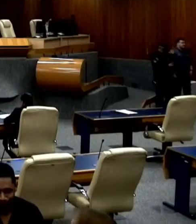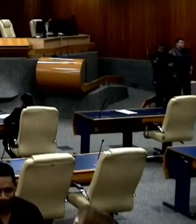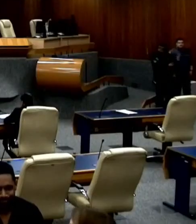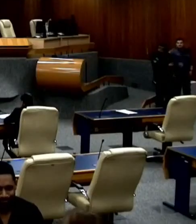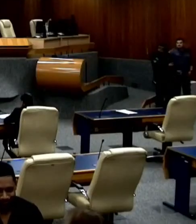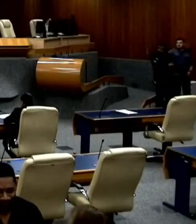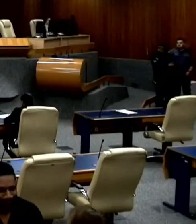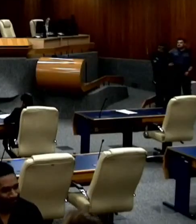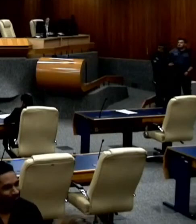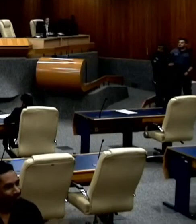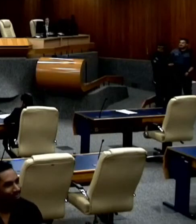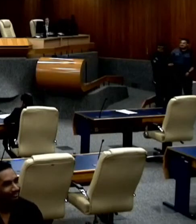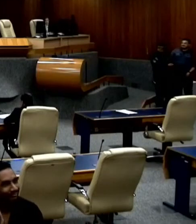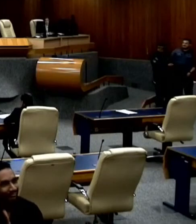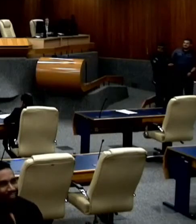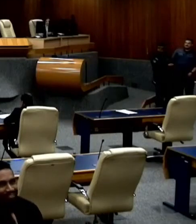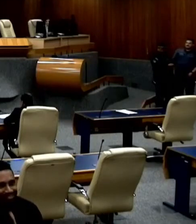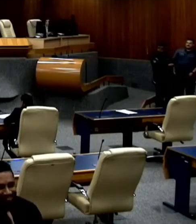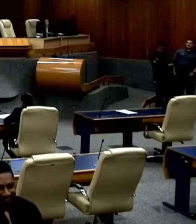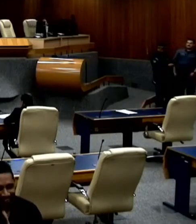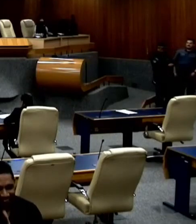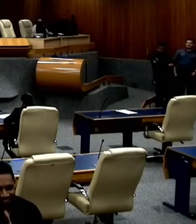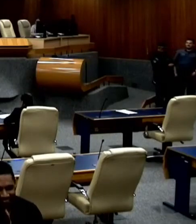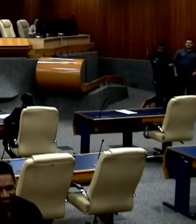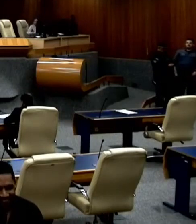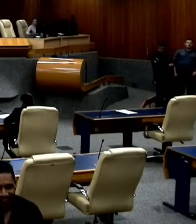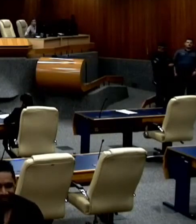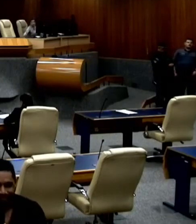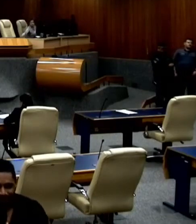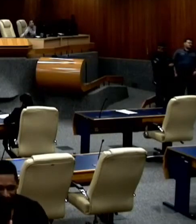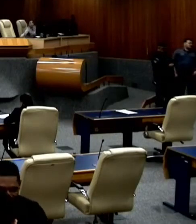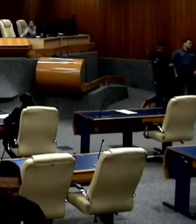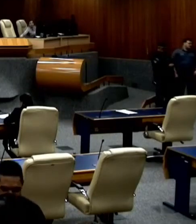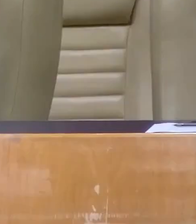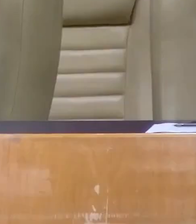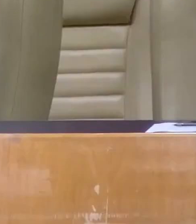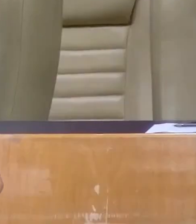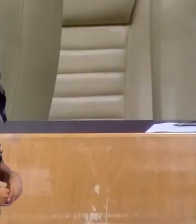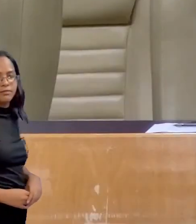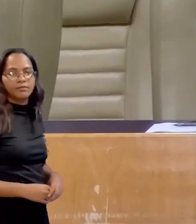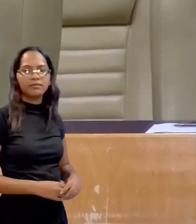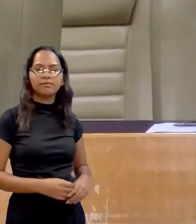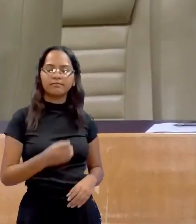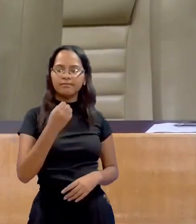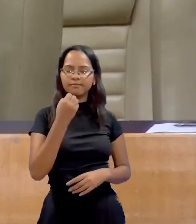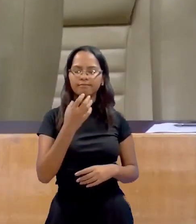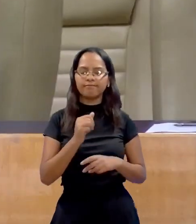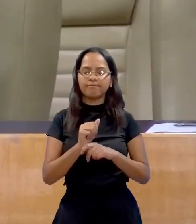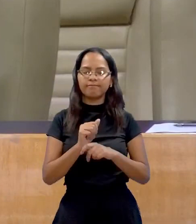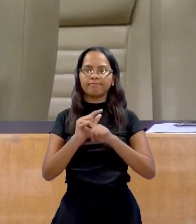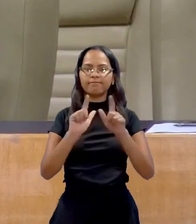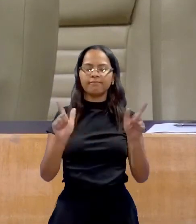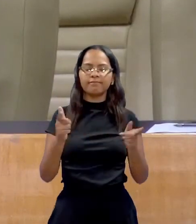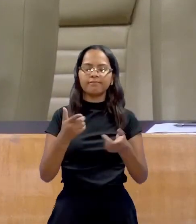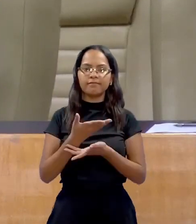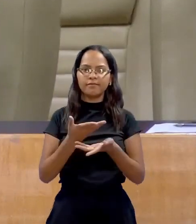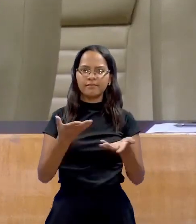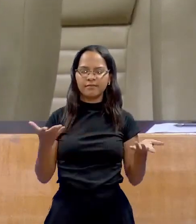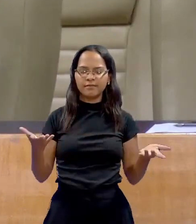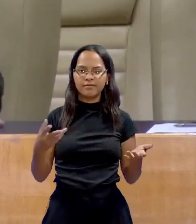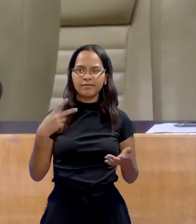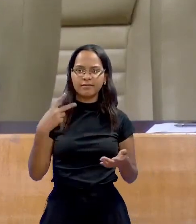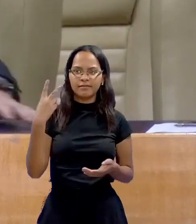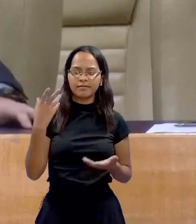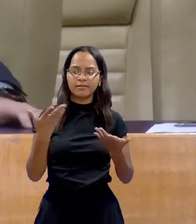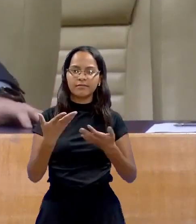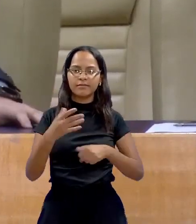Muito bom dia a todos, senhores vereadores. São